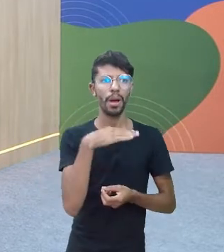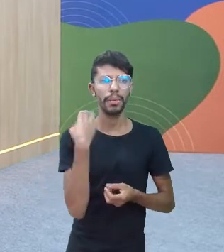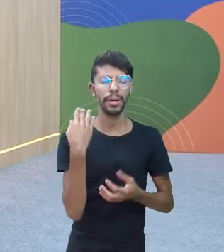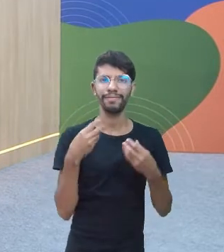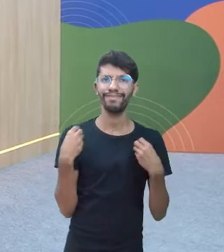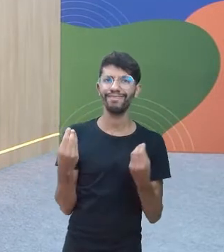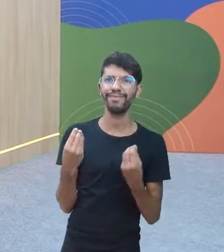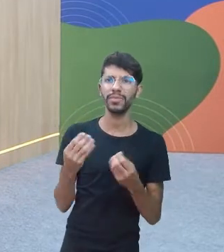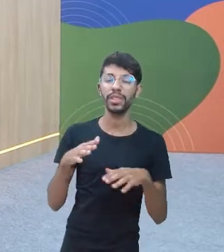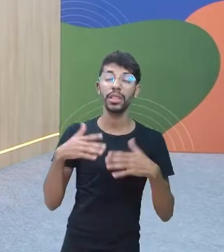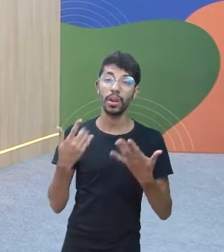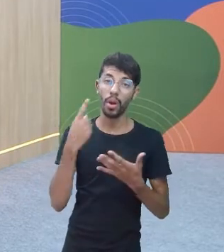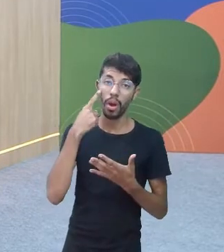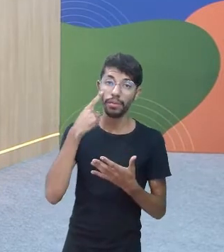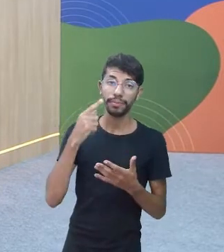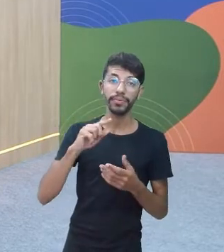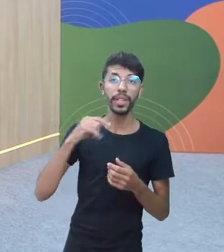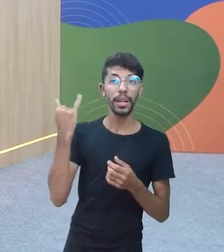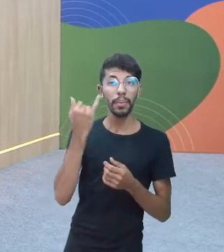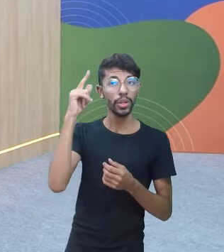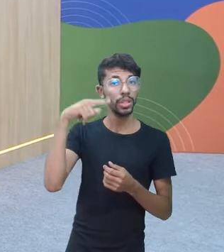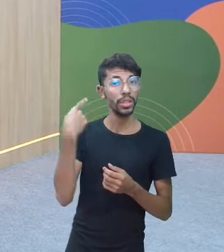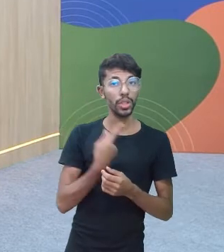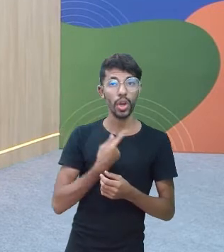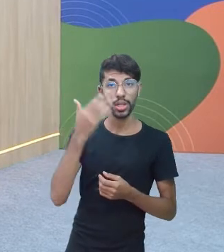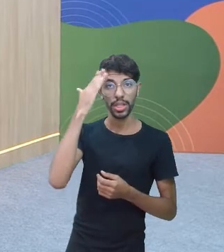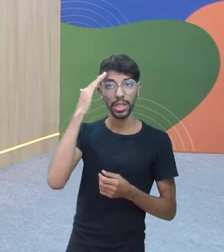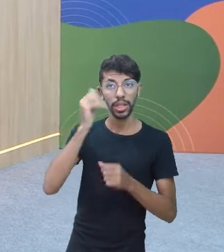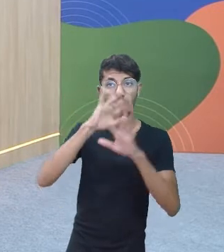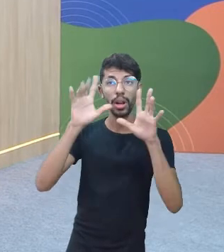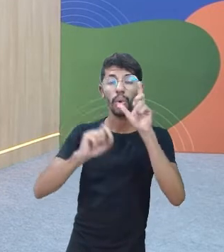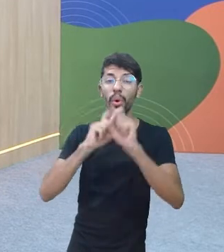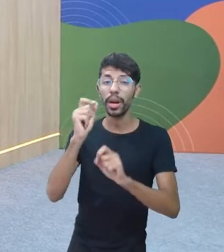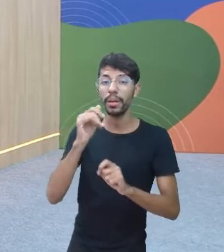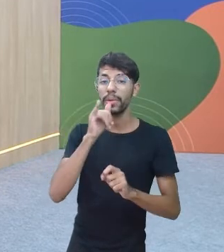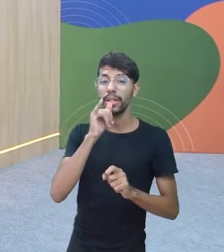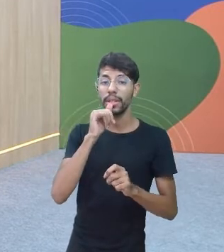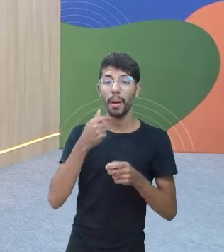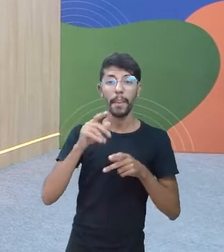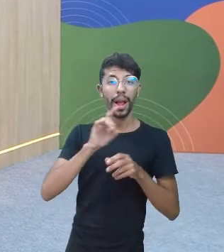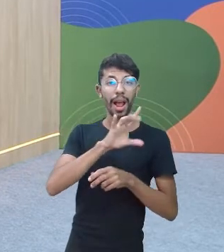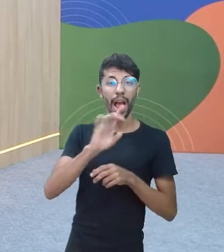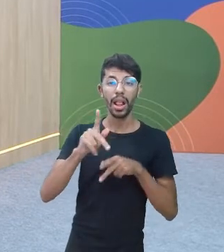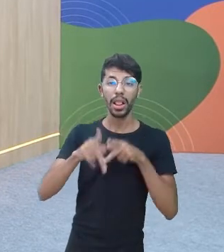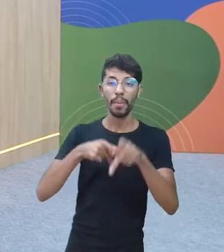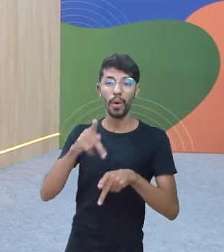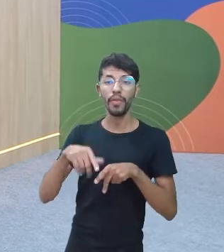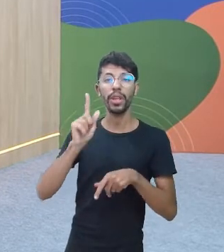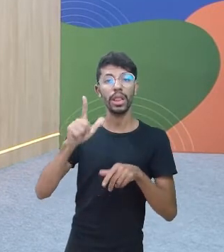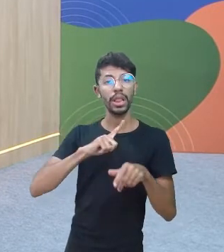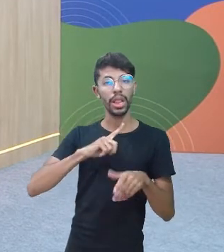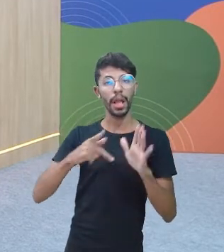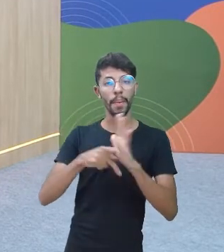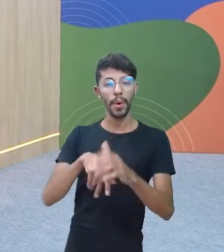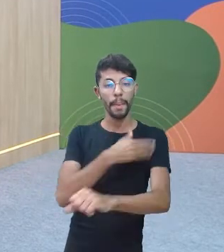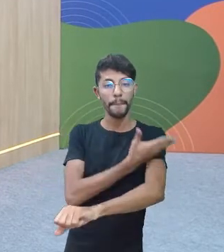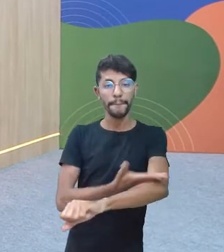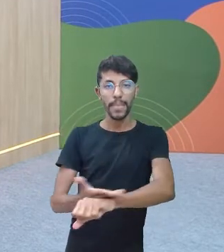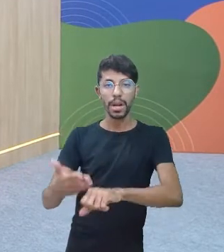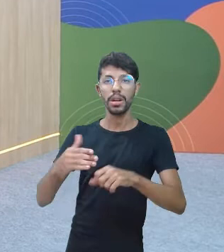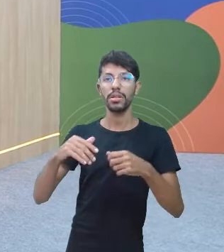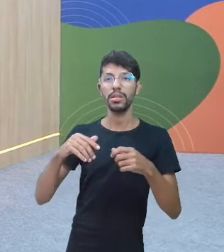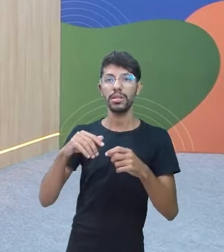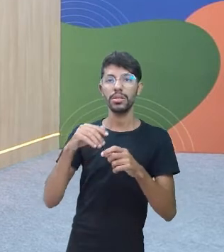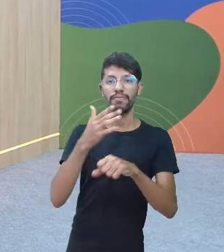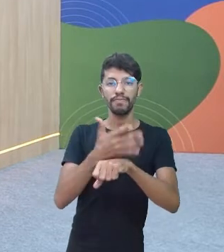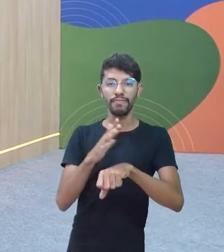com suas práticas sociais, seus costumes. A gente não pode, claro, remeter sobre o povo, inserir sobre o povo romano